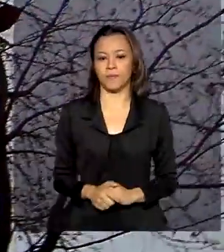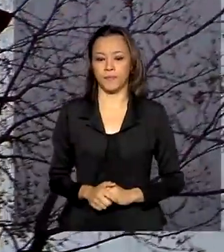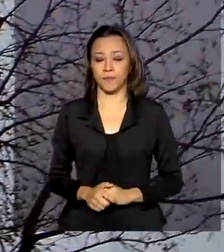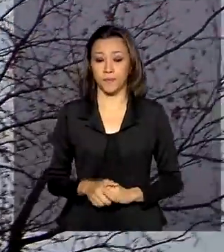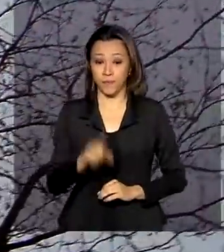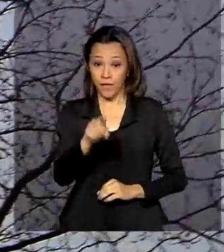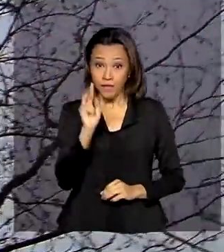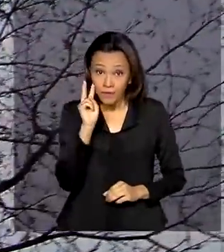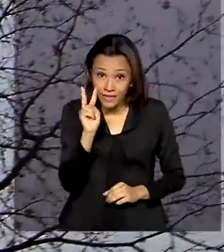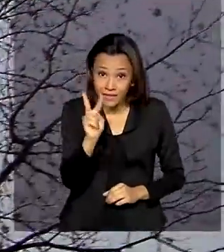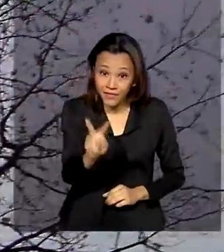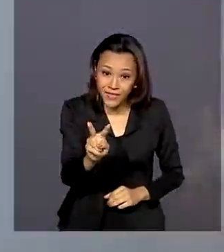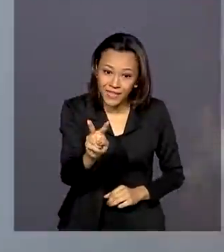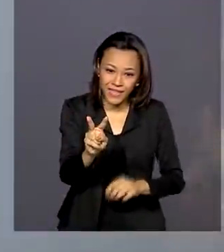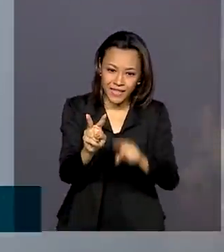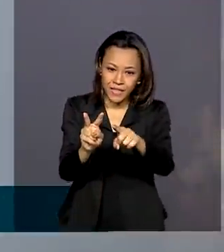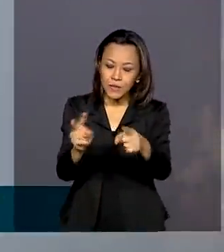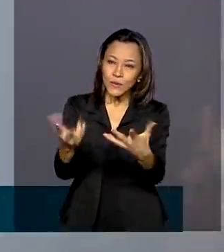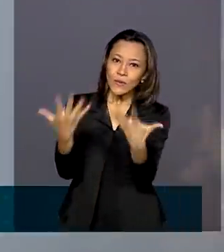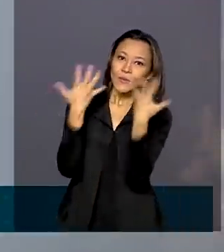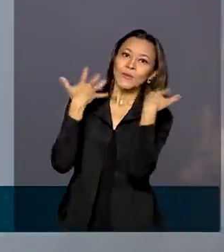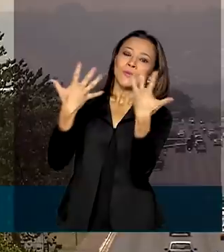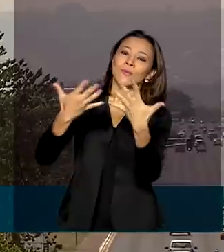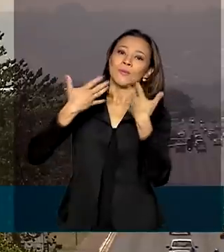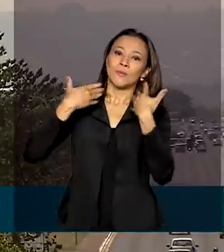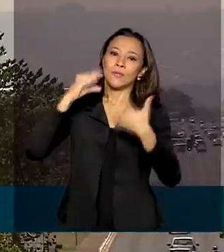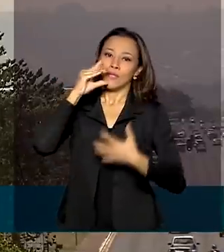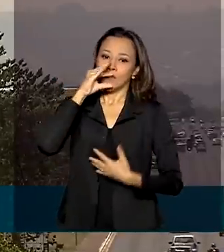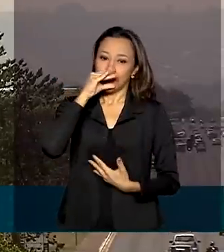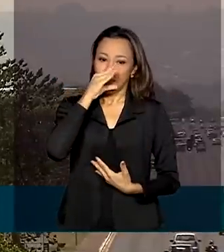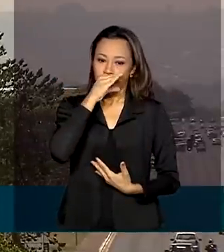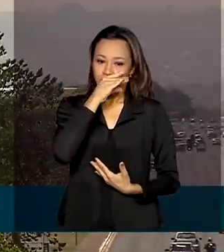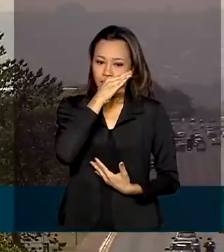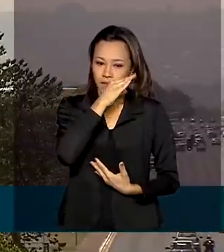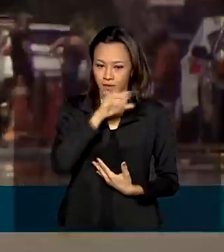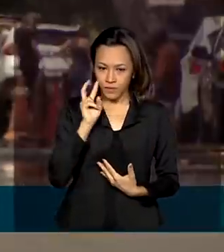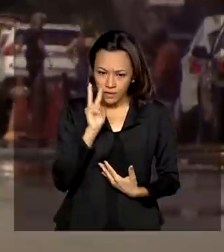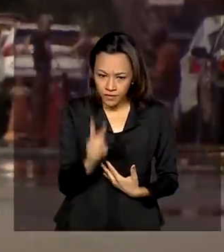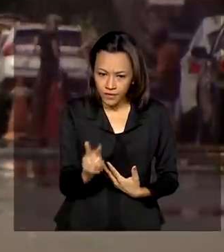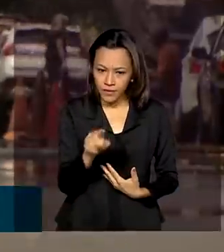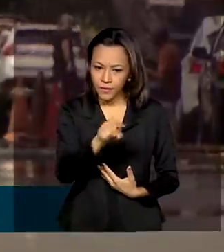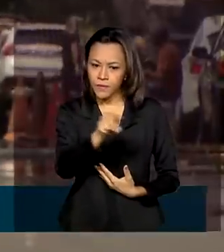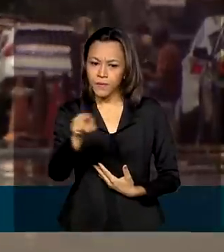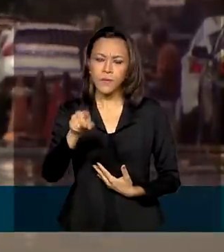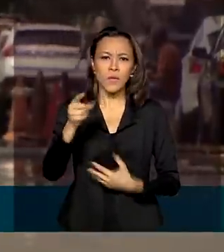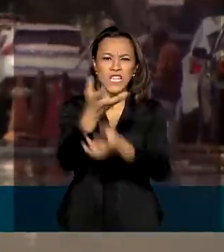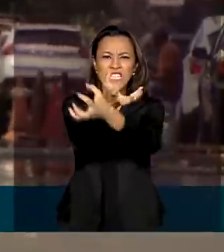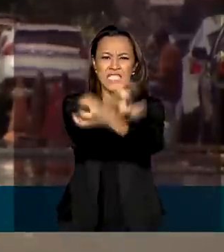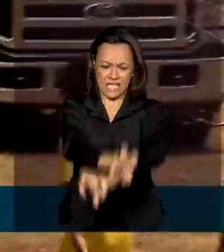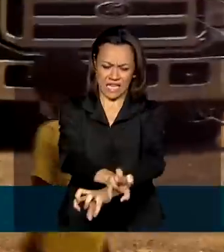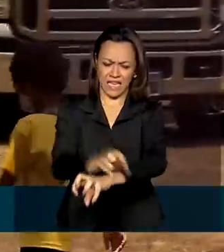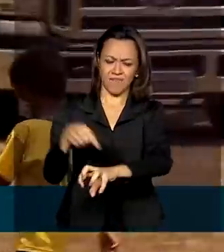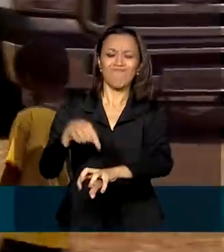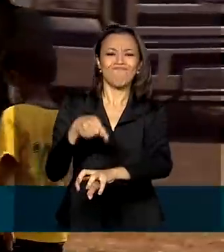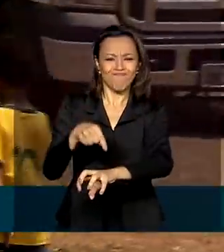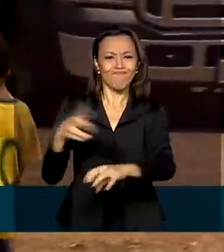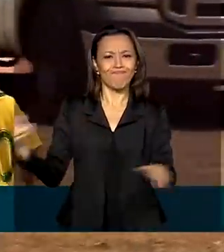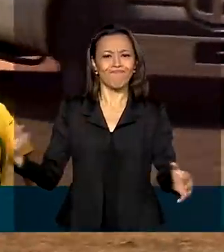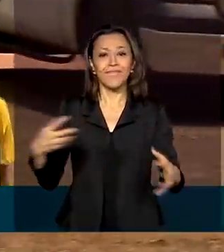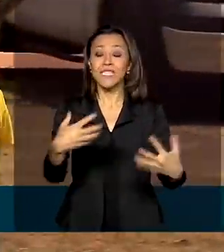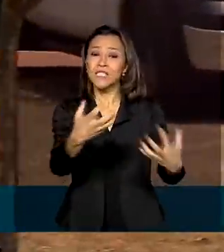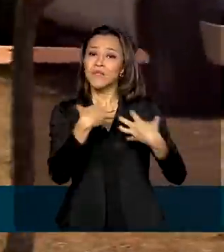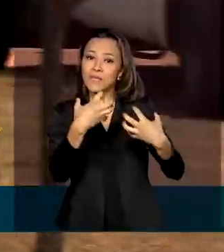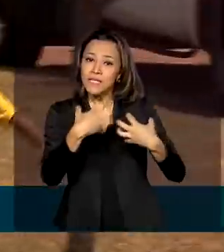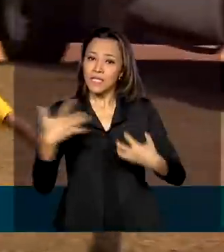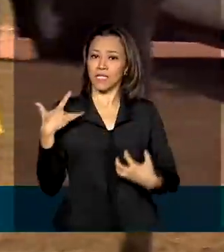Ela é visível no sol escaldante e no horizonte, que parece miragem. A seca afeta não só a saúde das